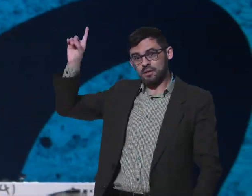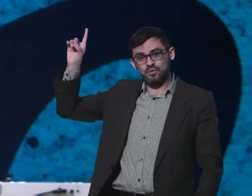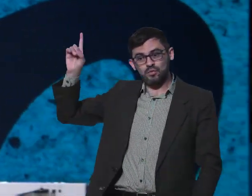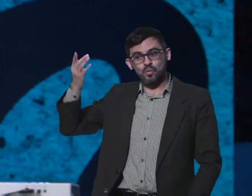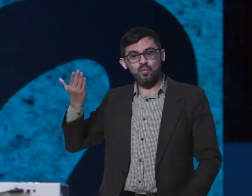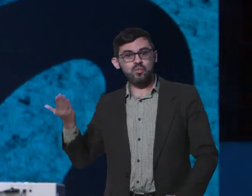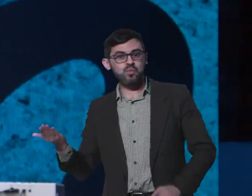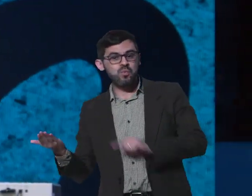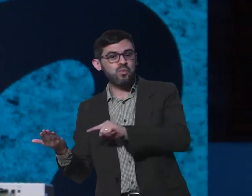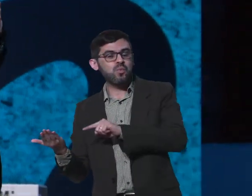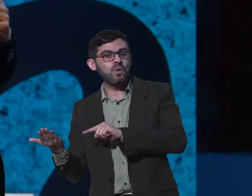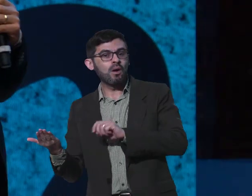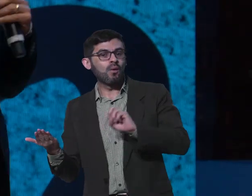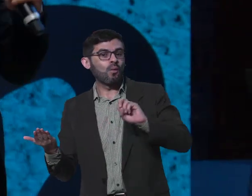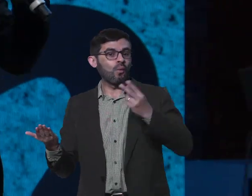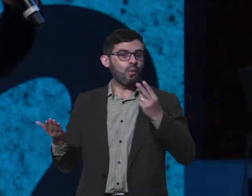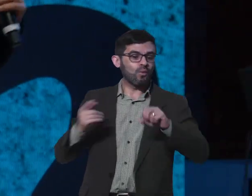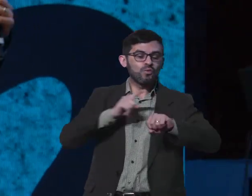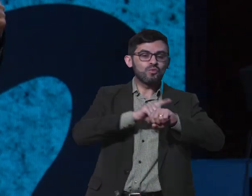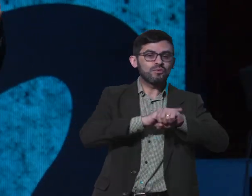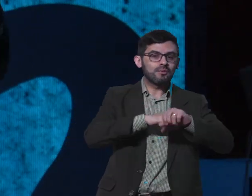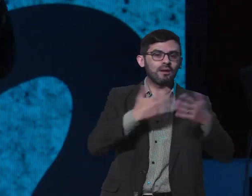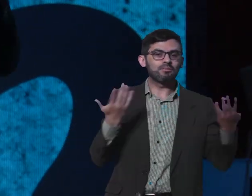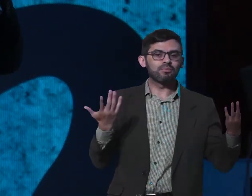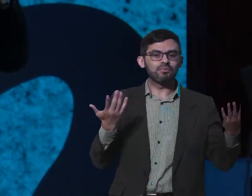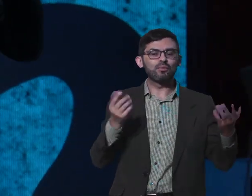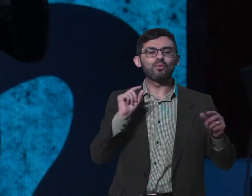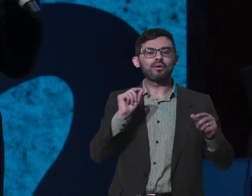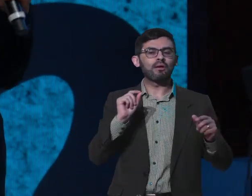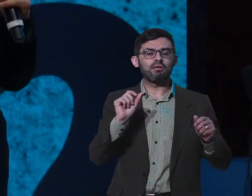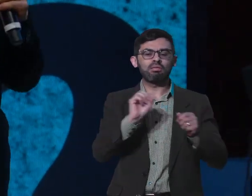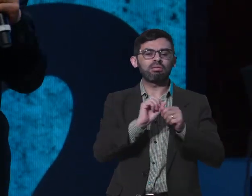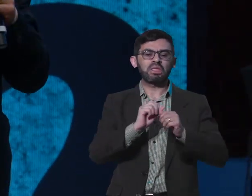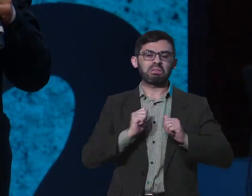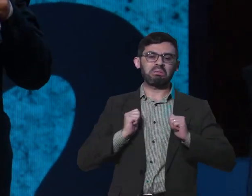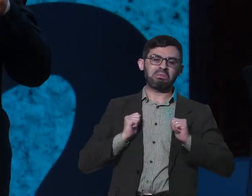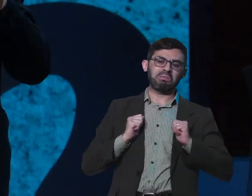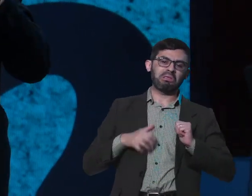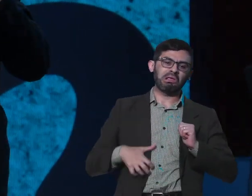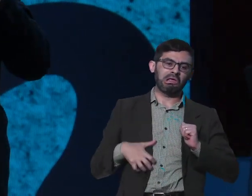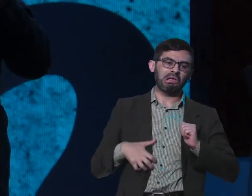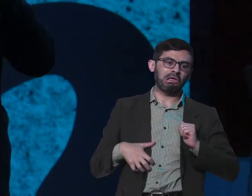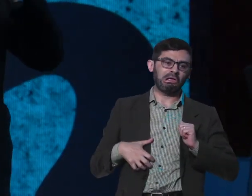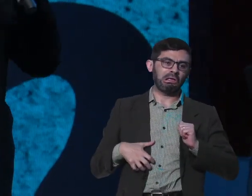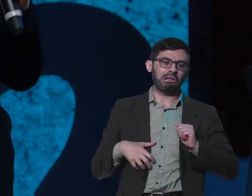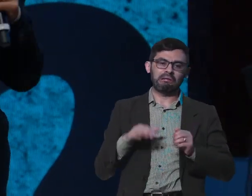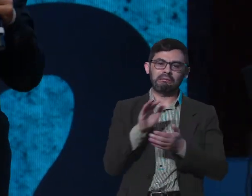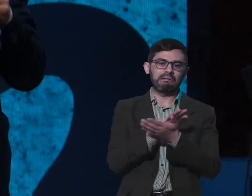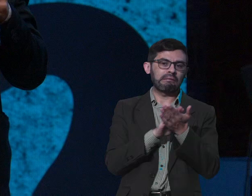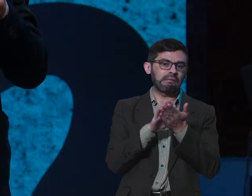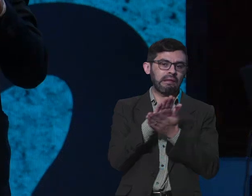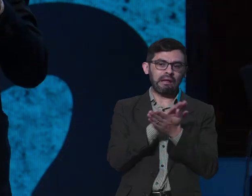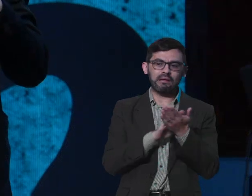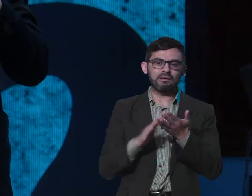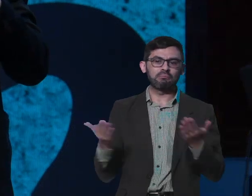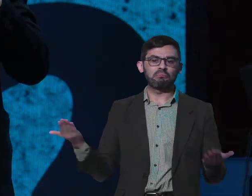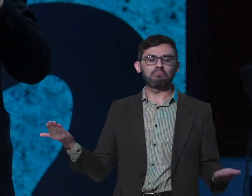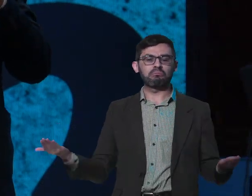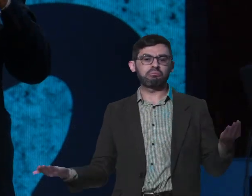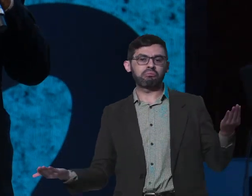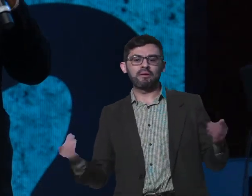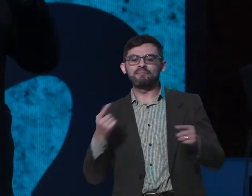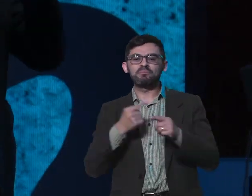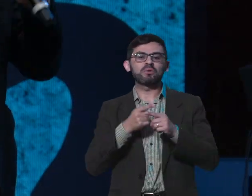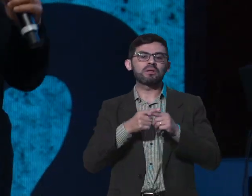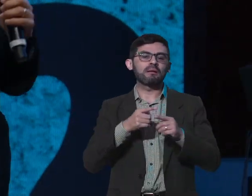tempo que você ficou sem fazer absolutamente nada, porque